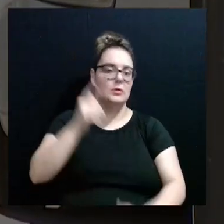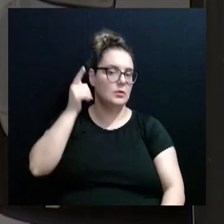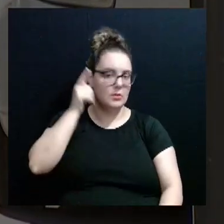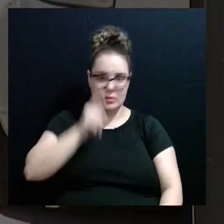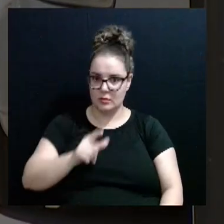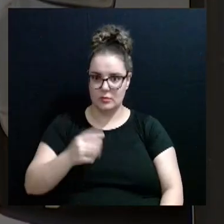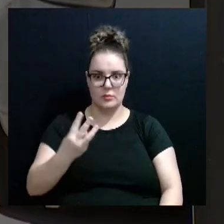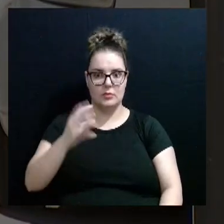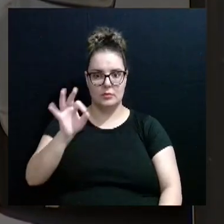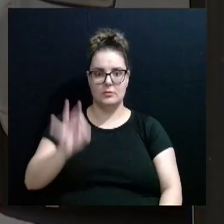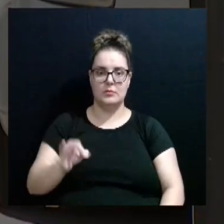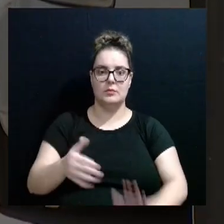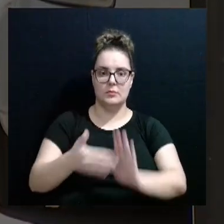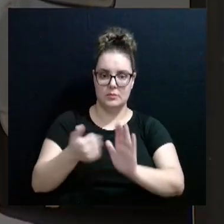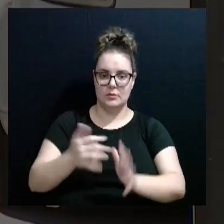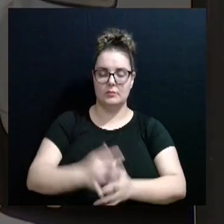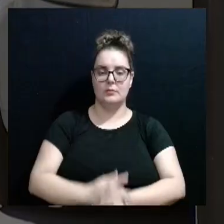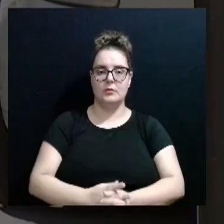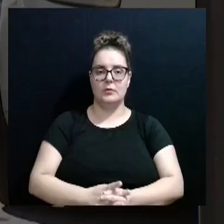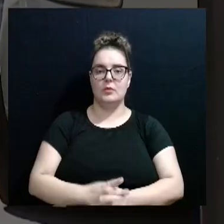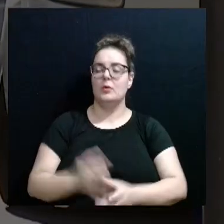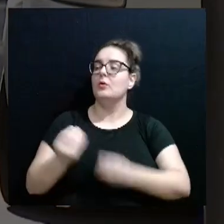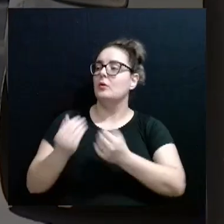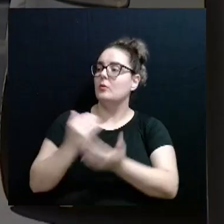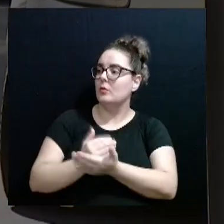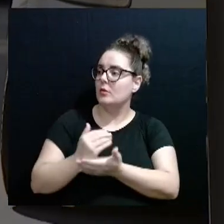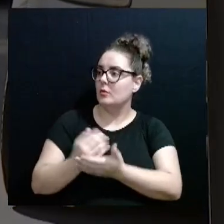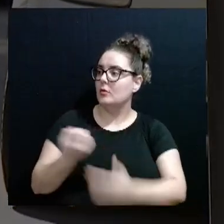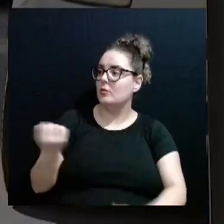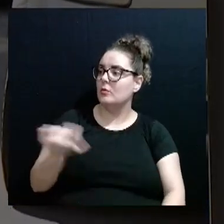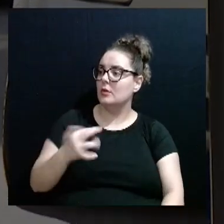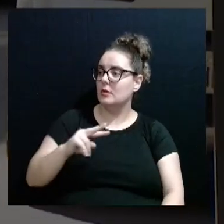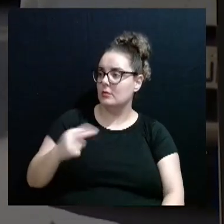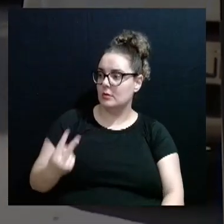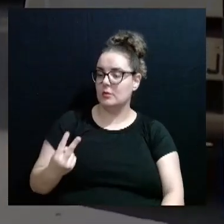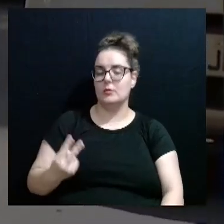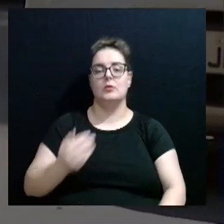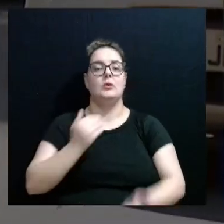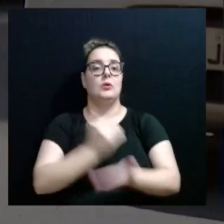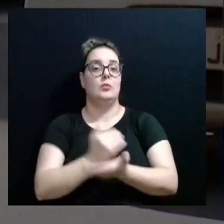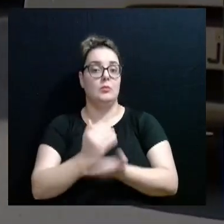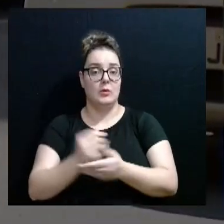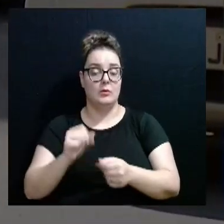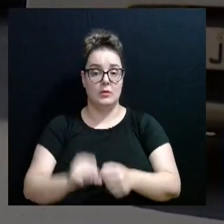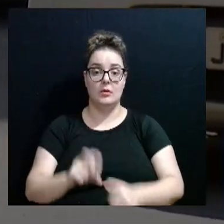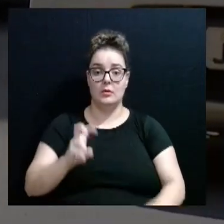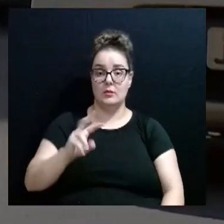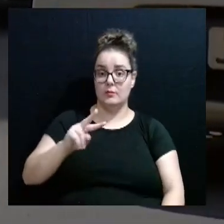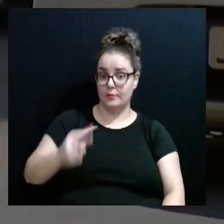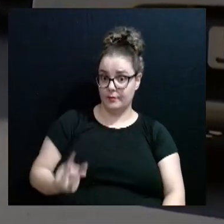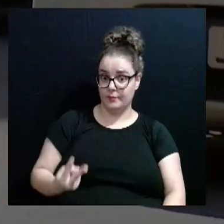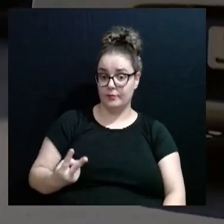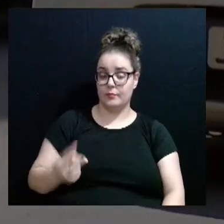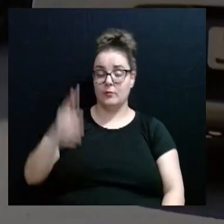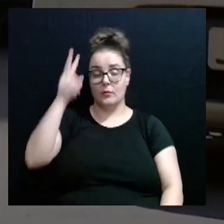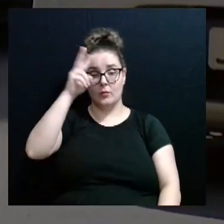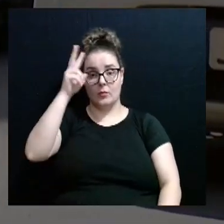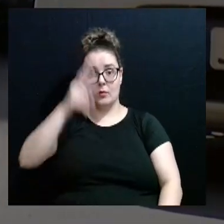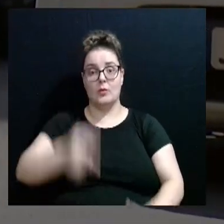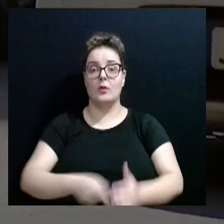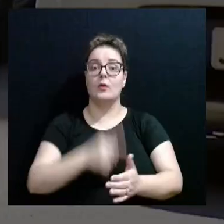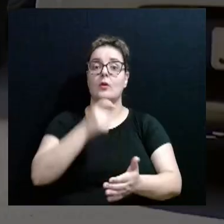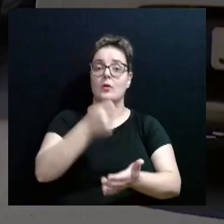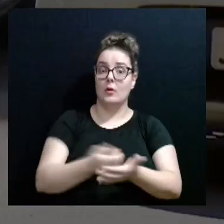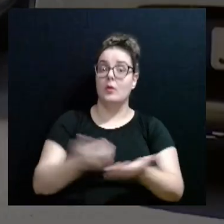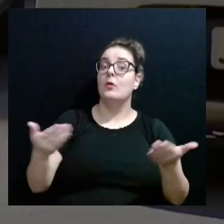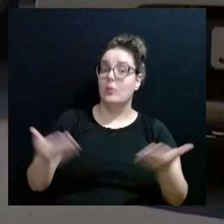E como que funciona o parcelamento? São até quantas vezes? O parcelamento pode ser feito em até 5 vezes. Lembrando que o primeiro pagamento ainda tem que ser hoje. Como